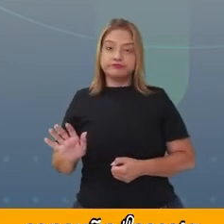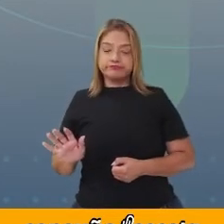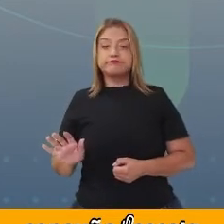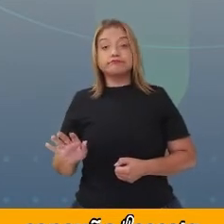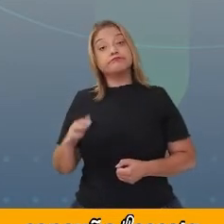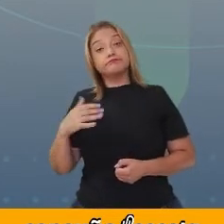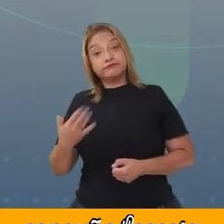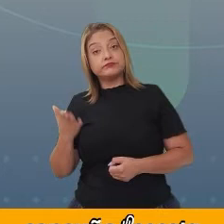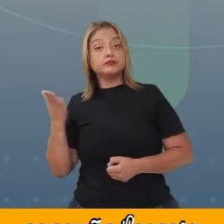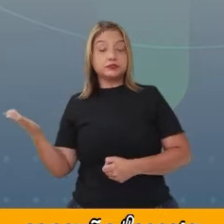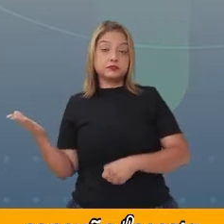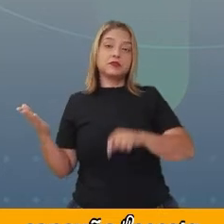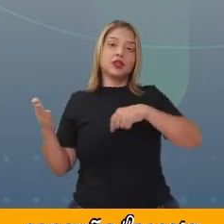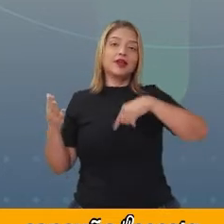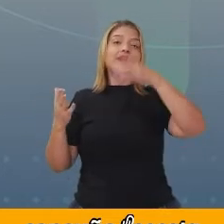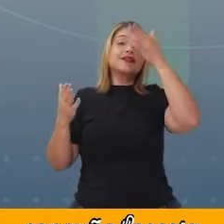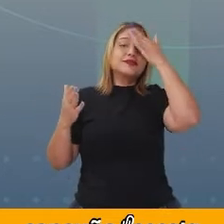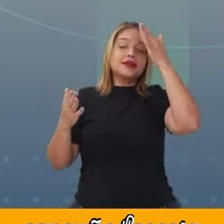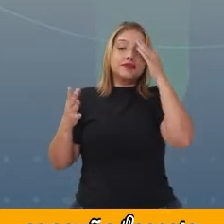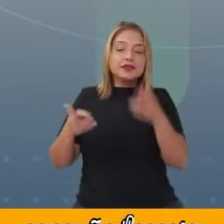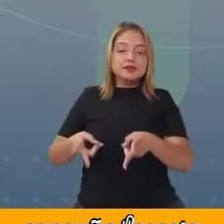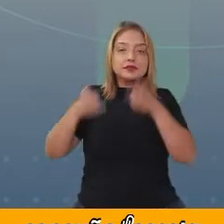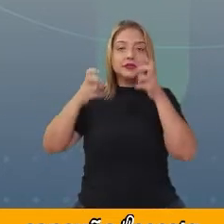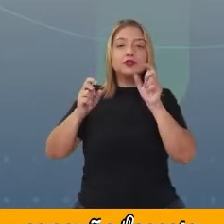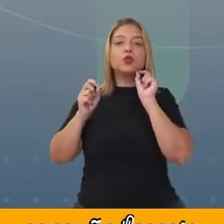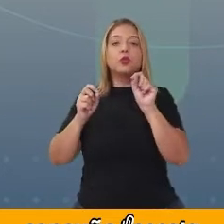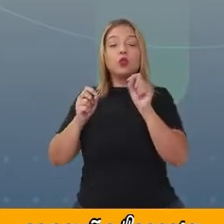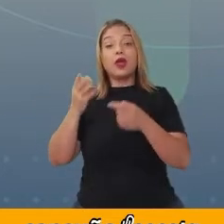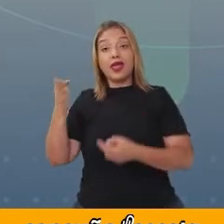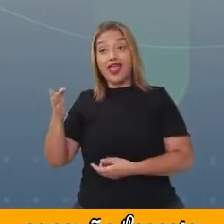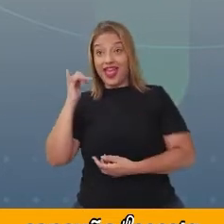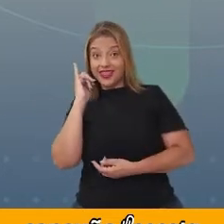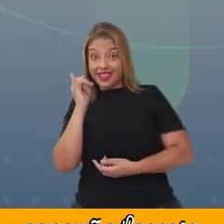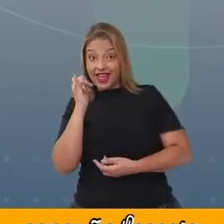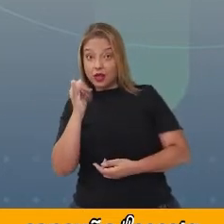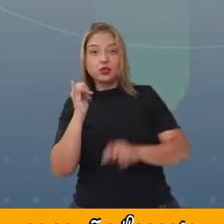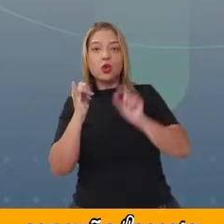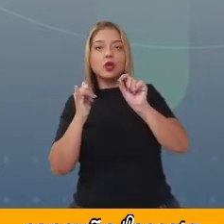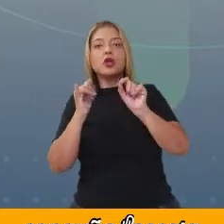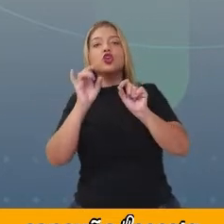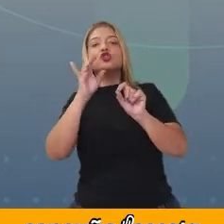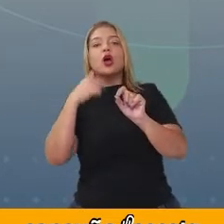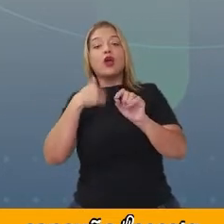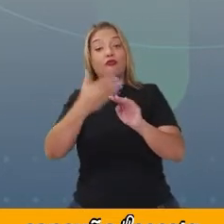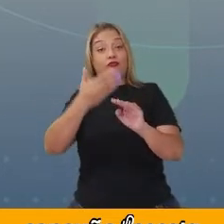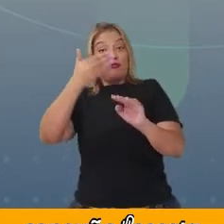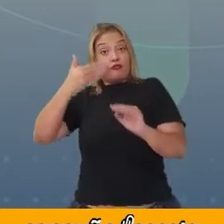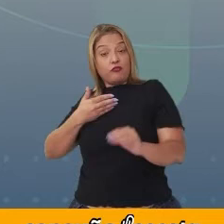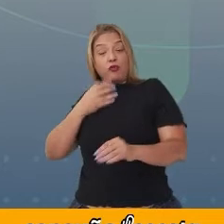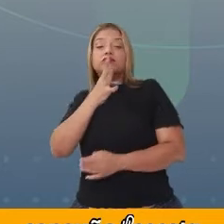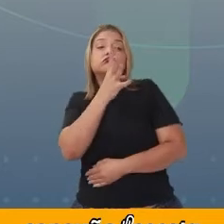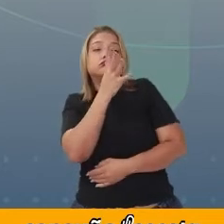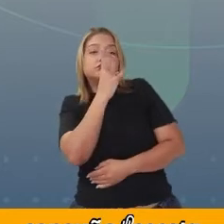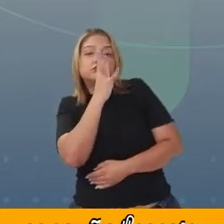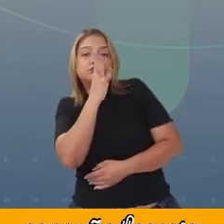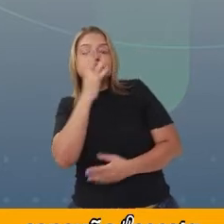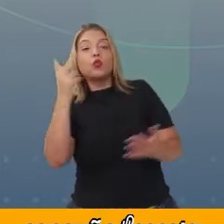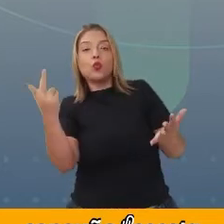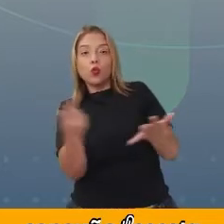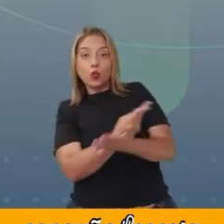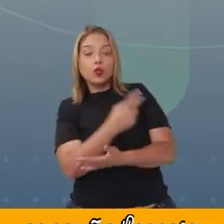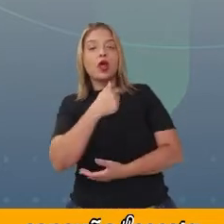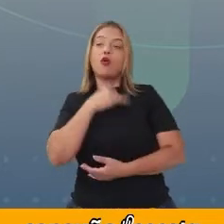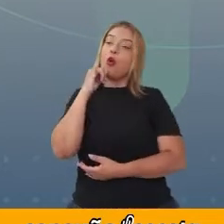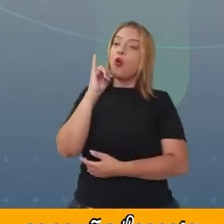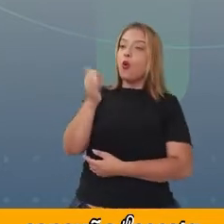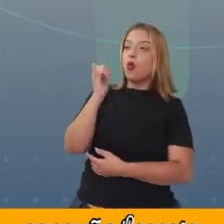nós identificamos que o narrador está fora da história. Ele está simplesmente observando os acontecimentos e os contando